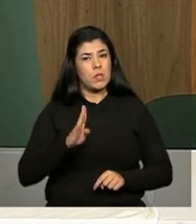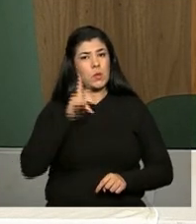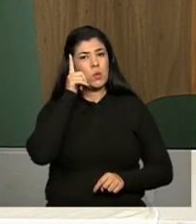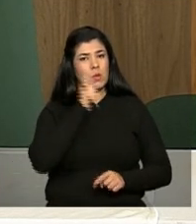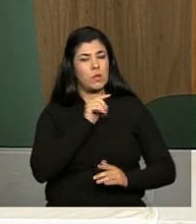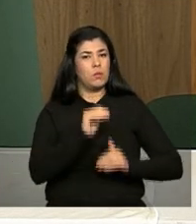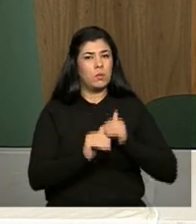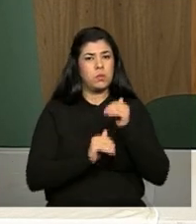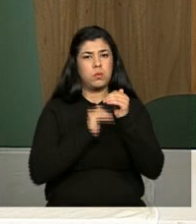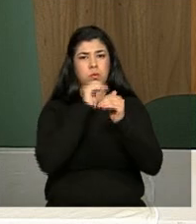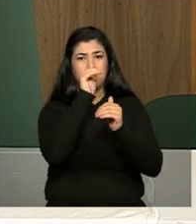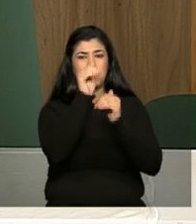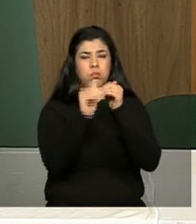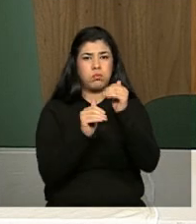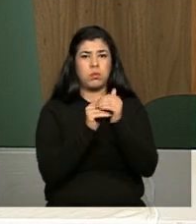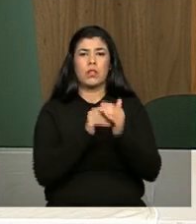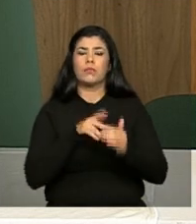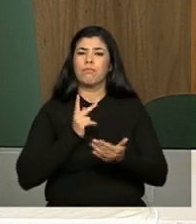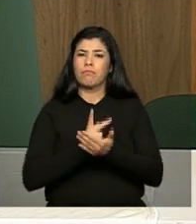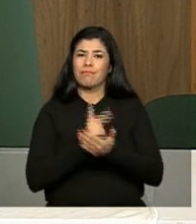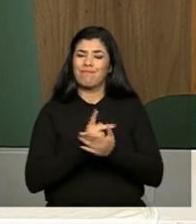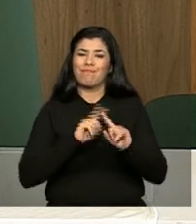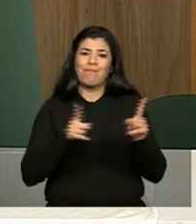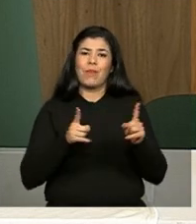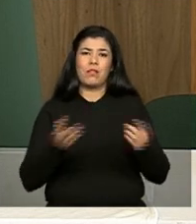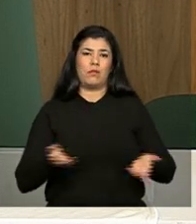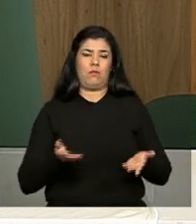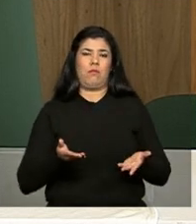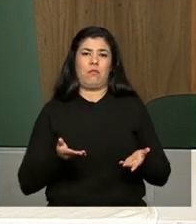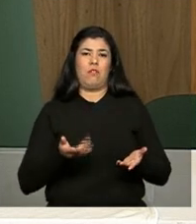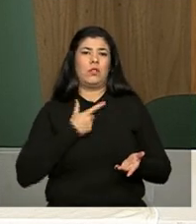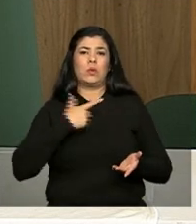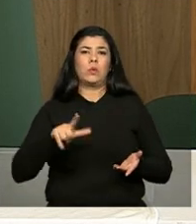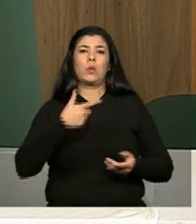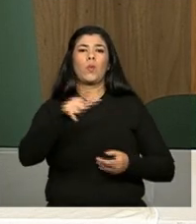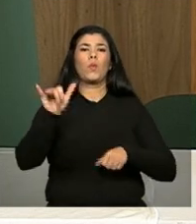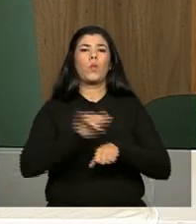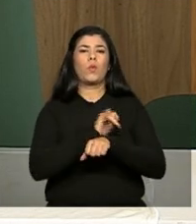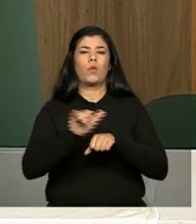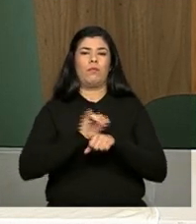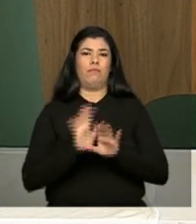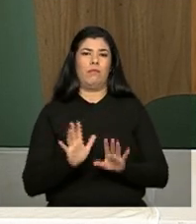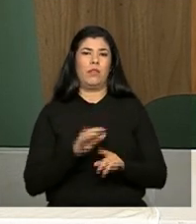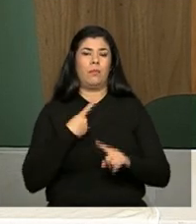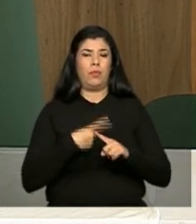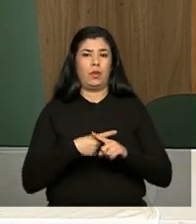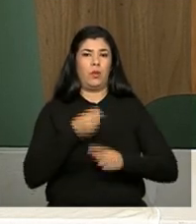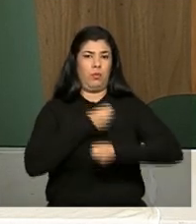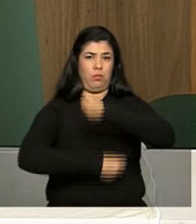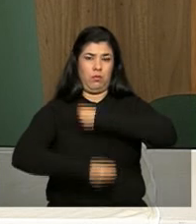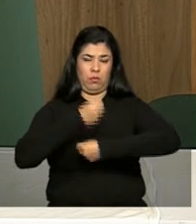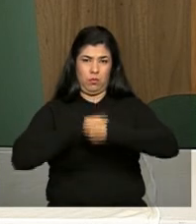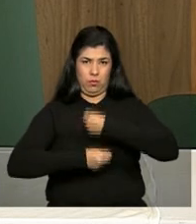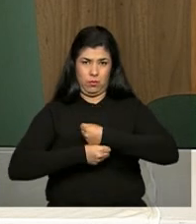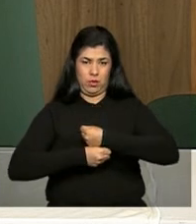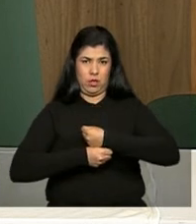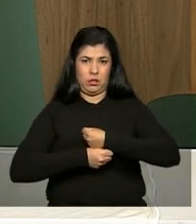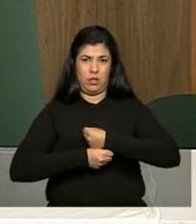esgotamos os instrumentos que nós utilizamos porque o ano passado nós tivemos que